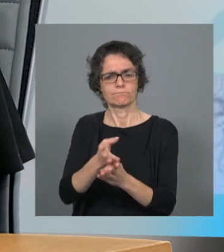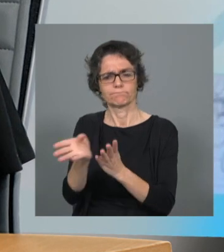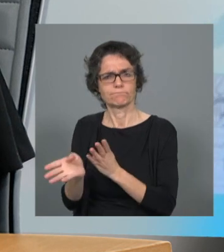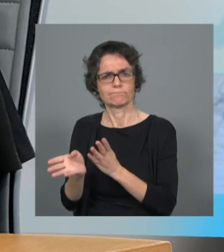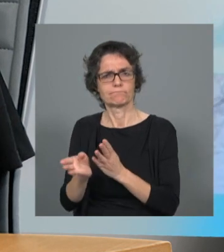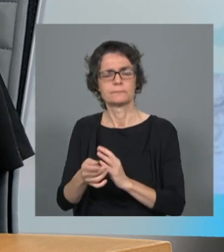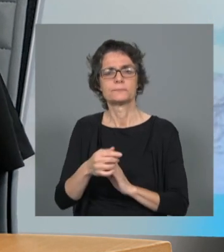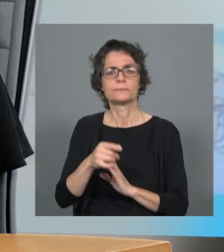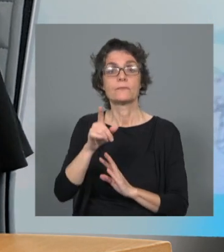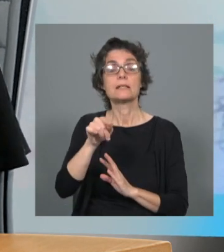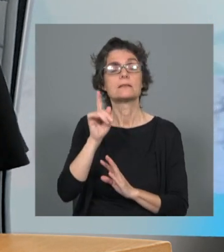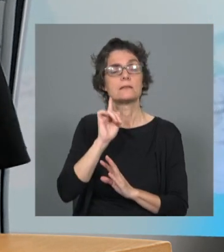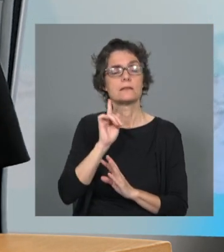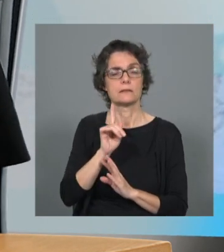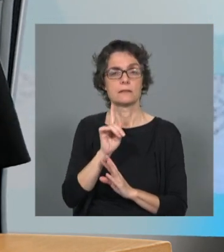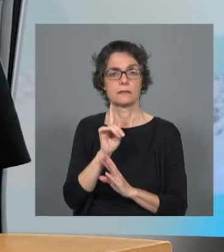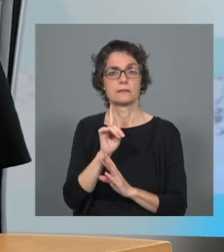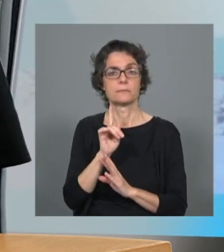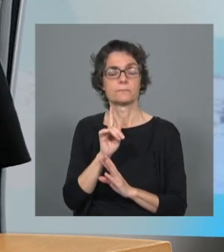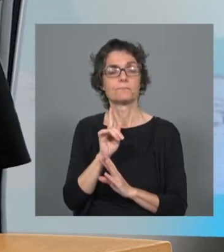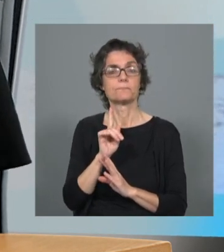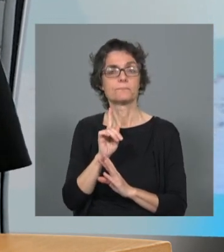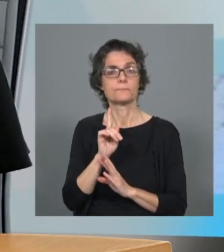E esta é muito importante.